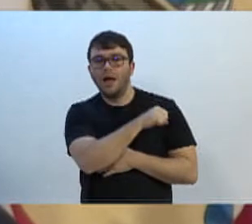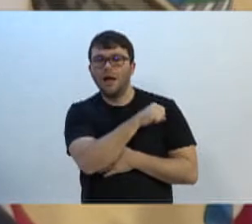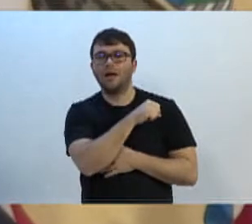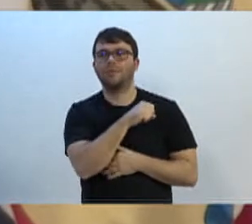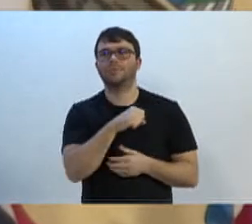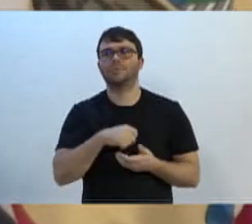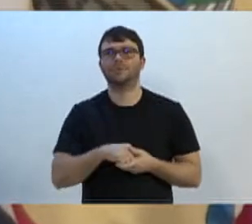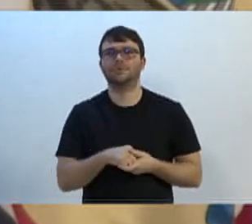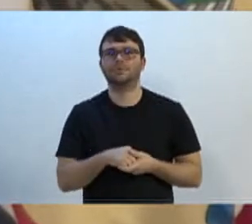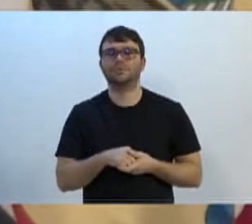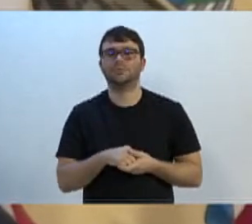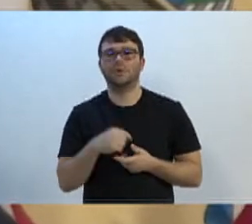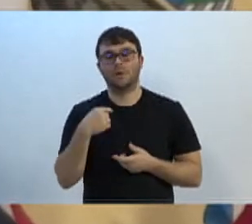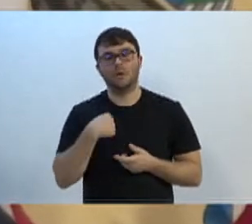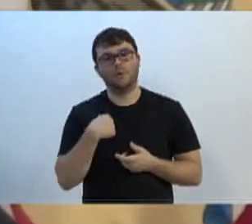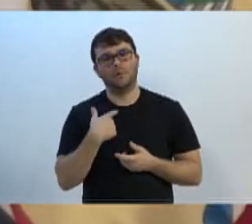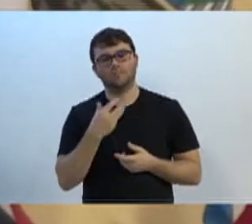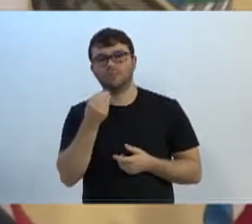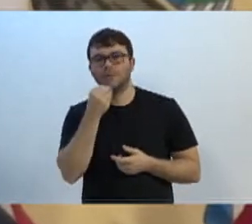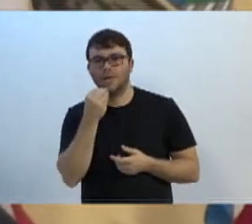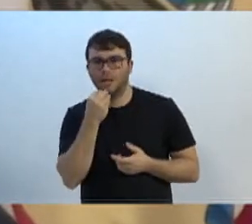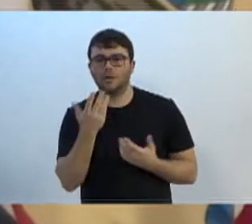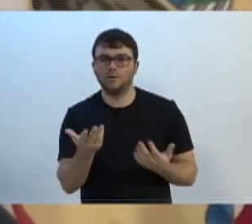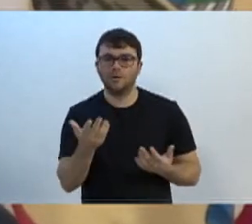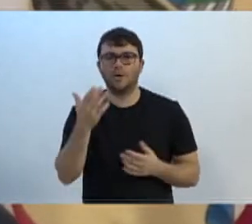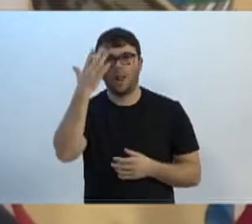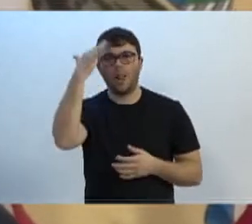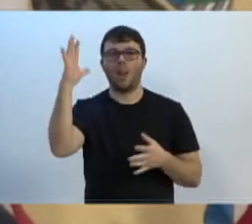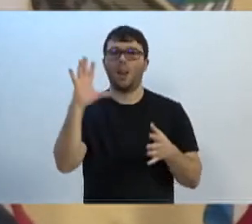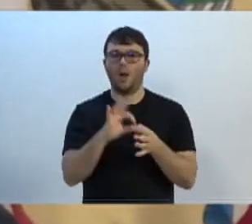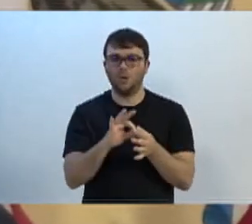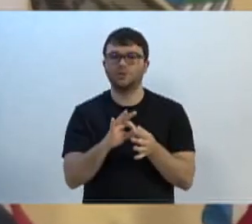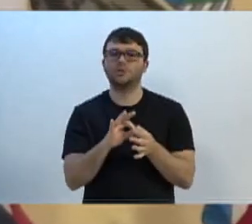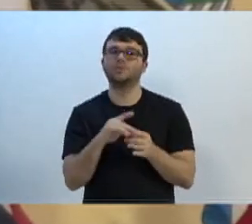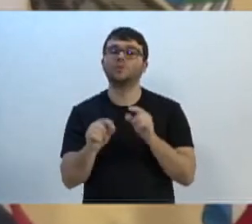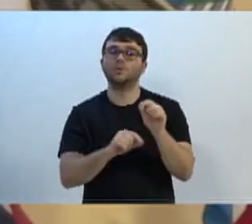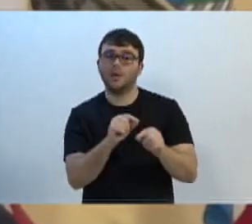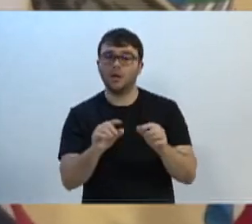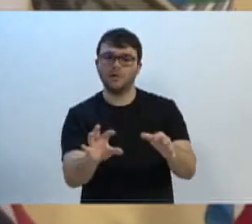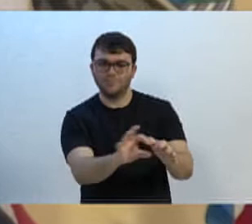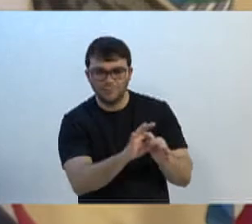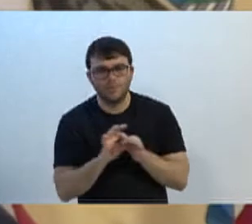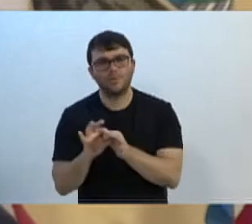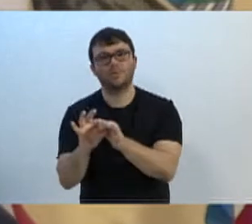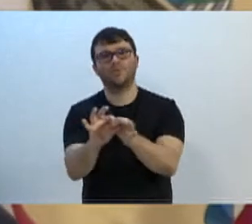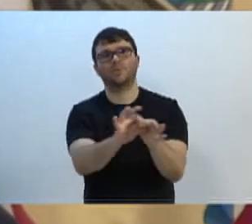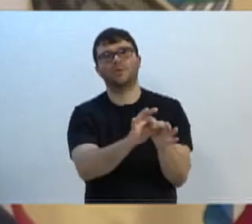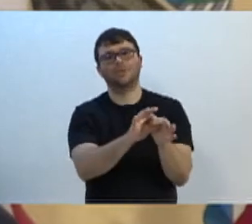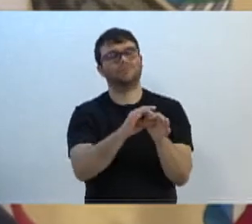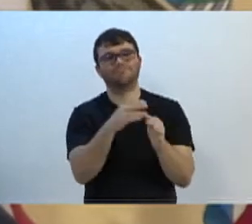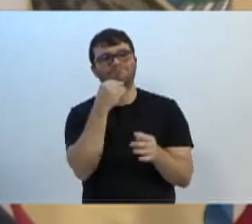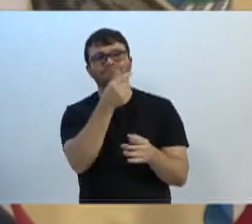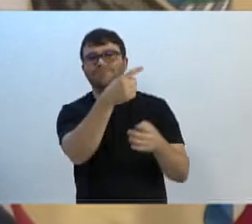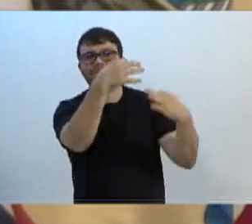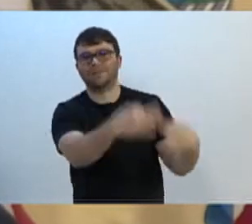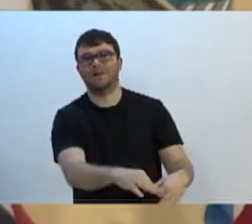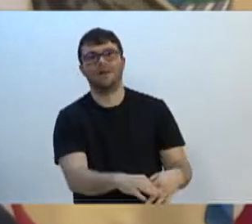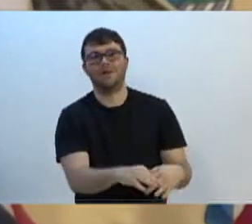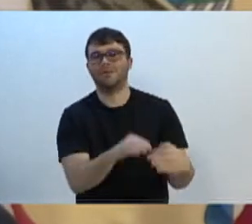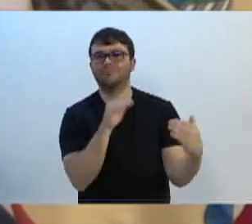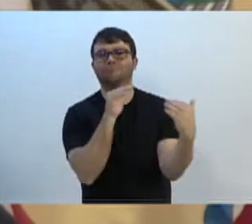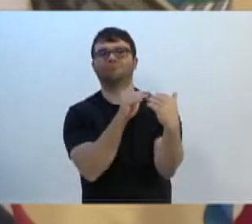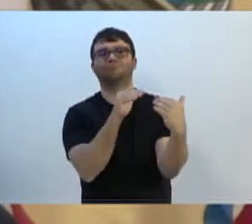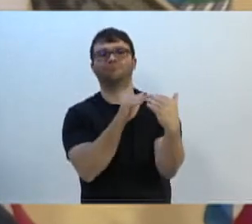eu acho que lógico É verdade Vereador Gilson somente a união de todos nós em conjunto